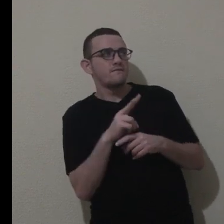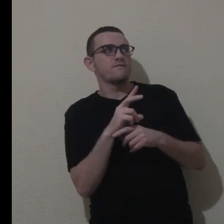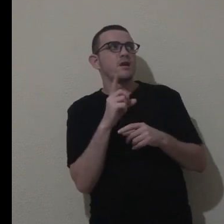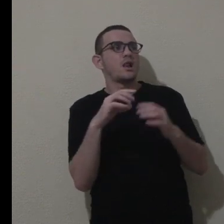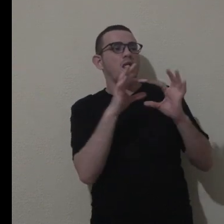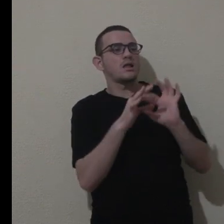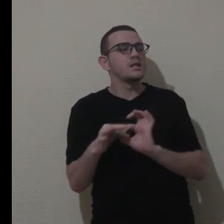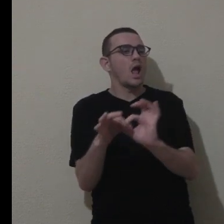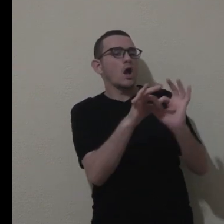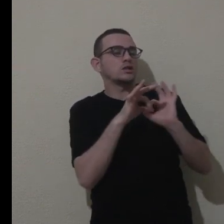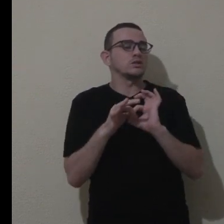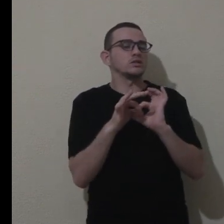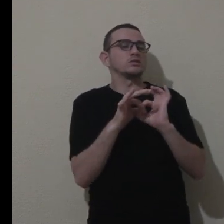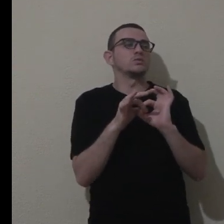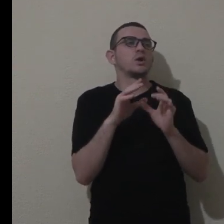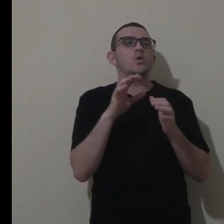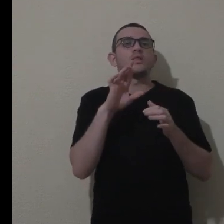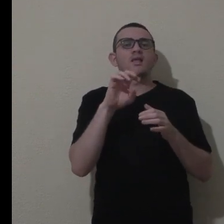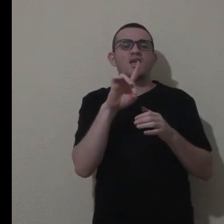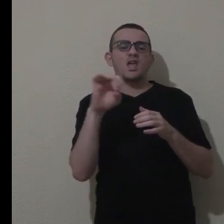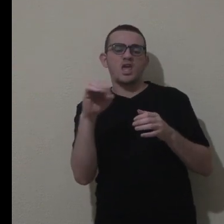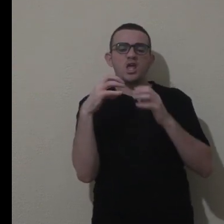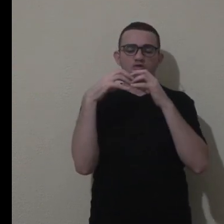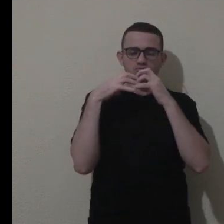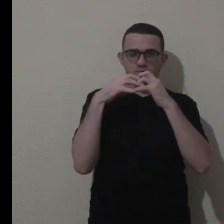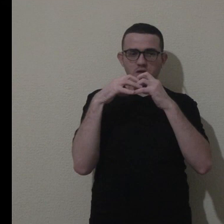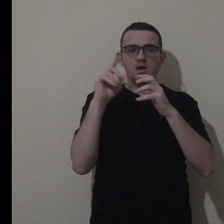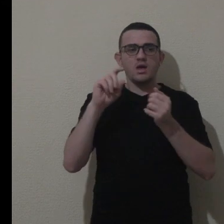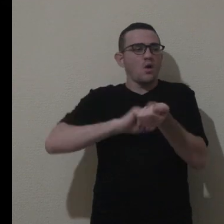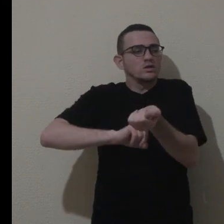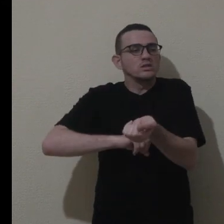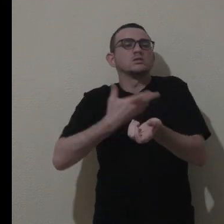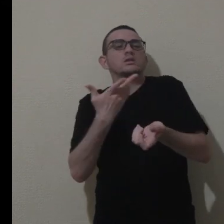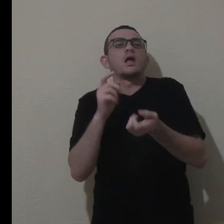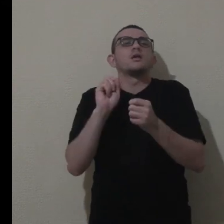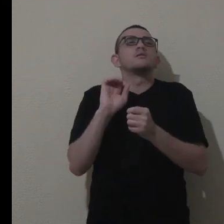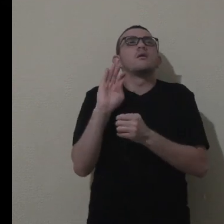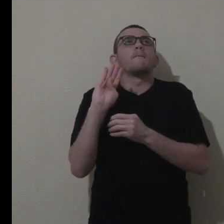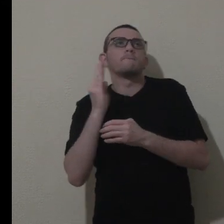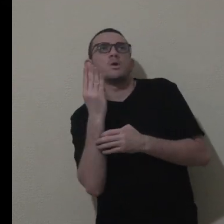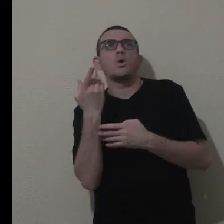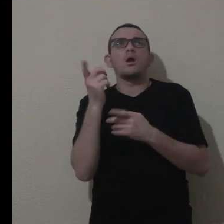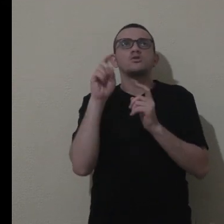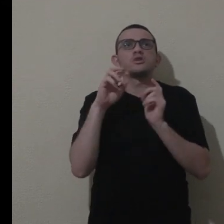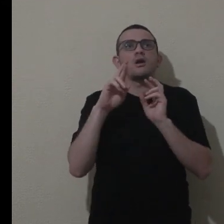ver as redes cerebrais envolvidas, o estresse, né, que é um fenômeno biológico, de certa maneira, responsável